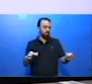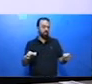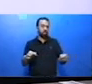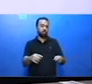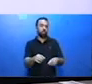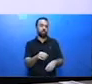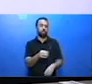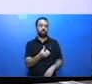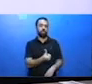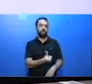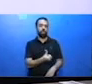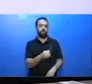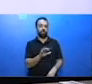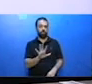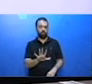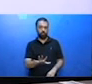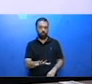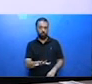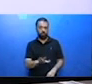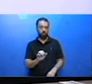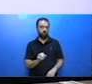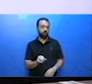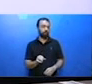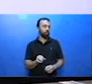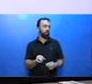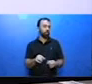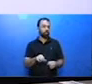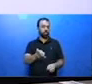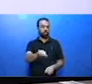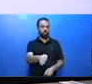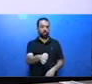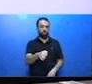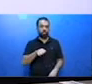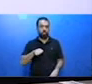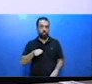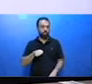né? Depois, 8